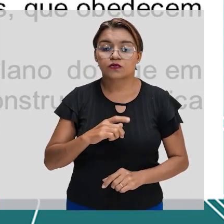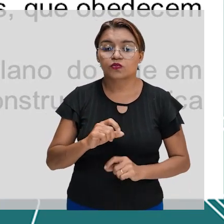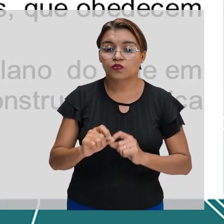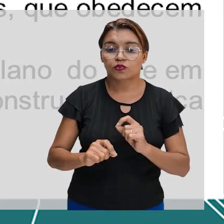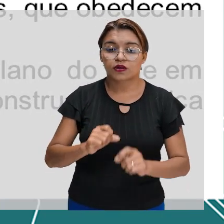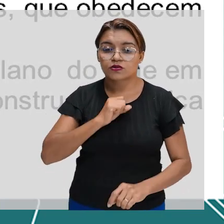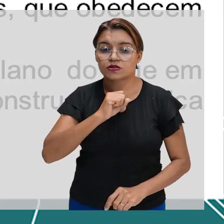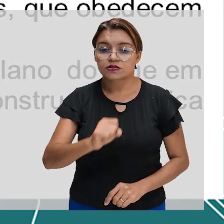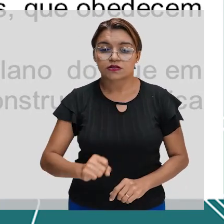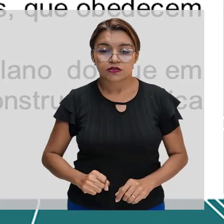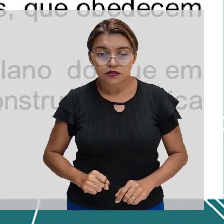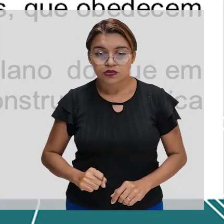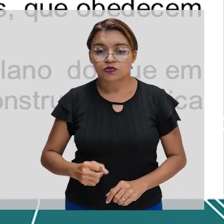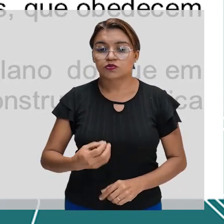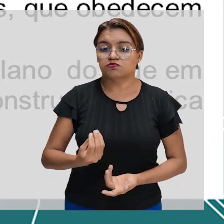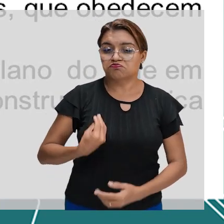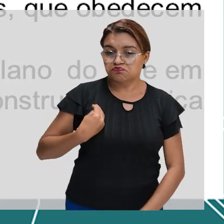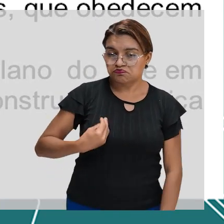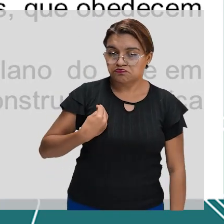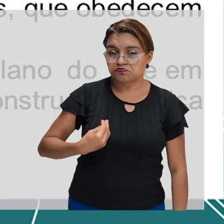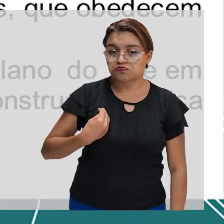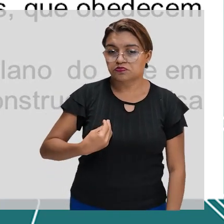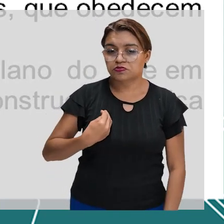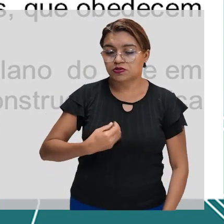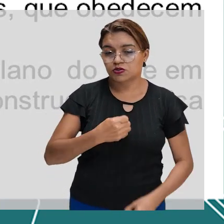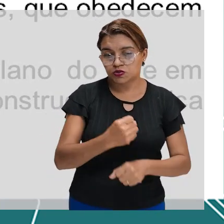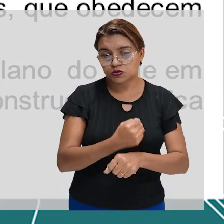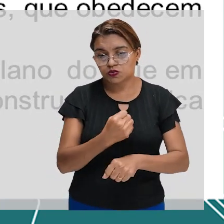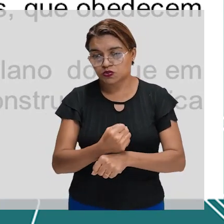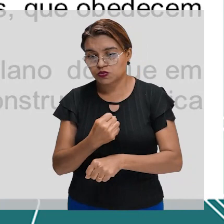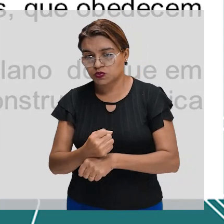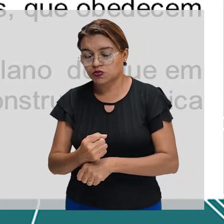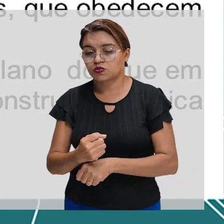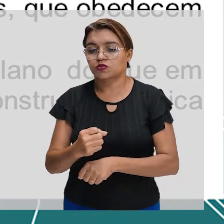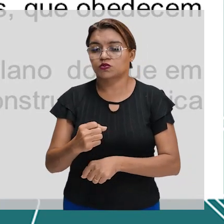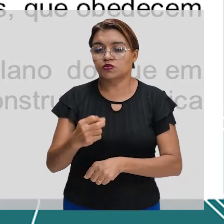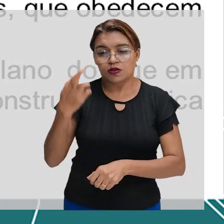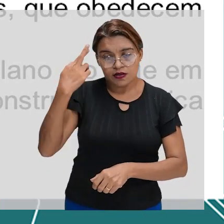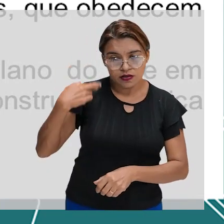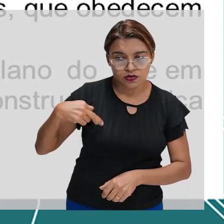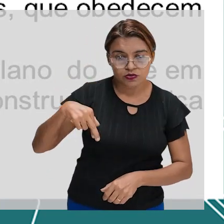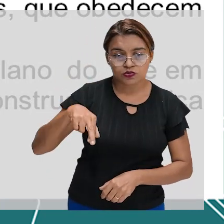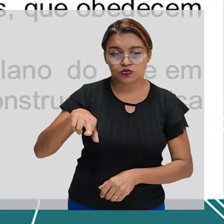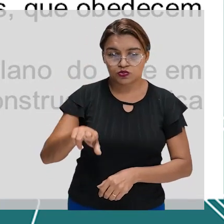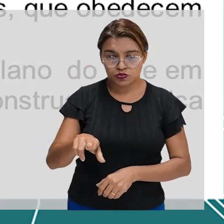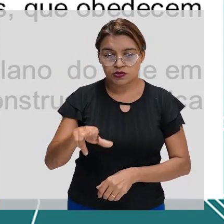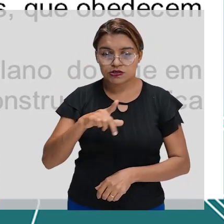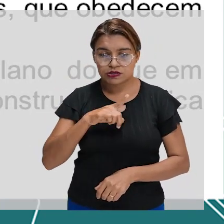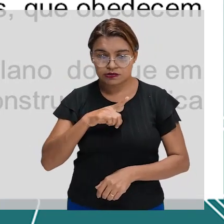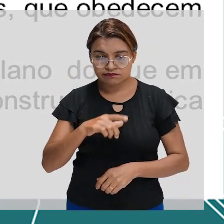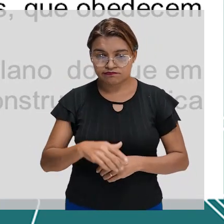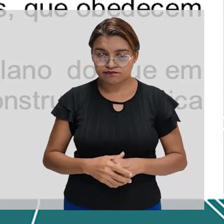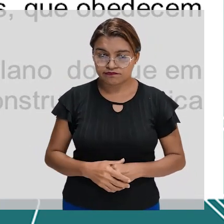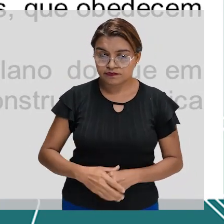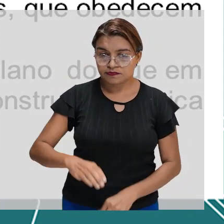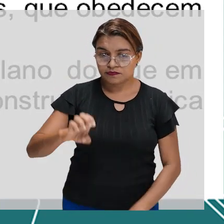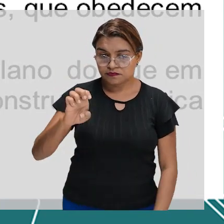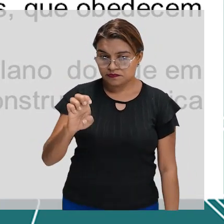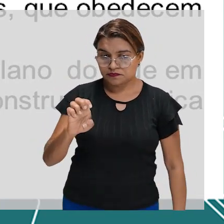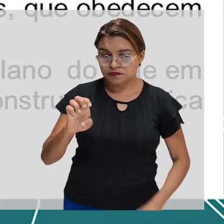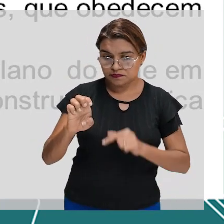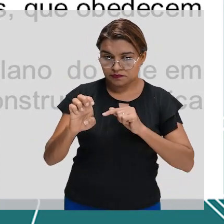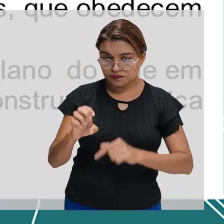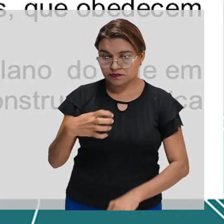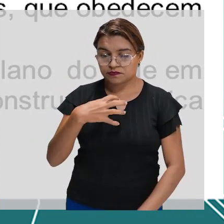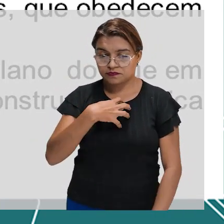na construção rigorosa das duas obras que obedecem aos cânones da estética cientista letra é o sentimento